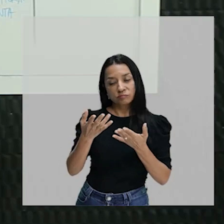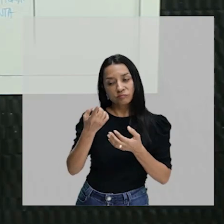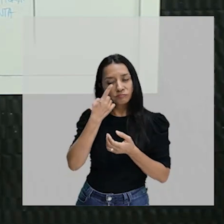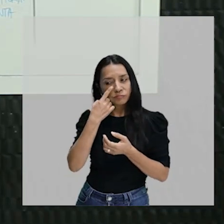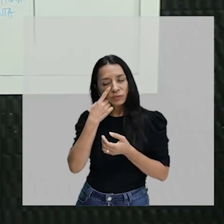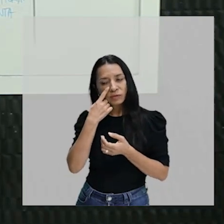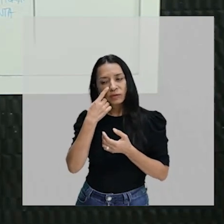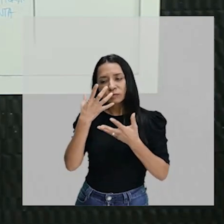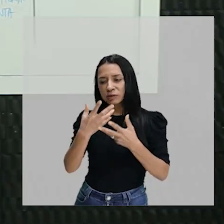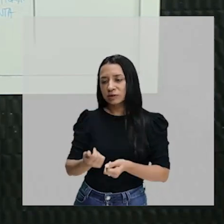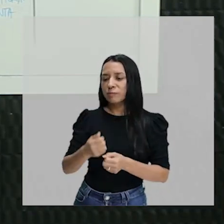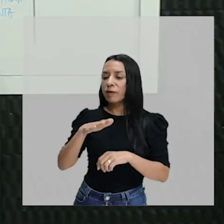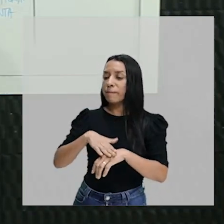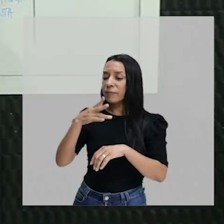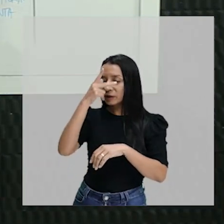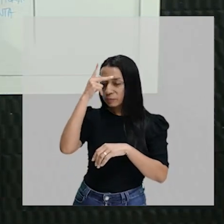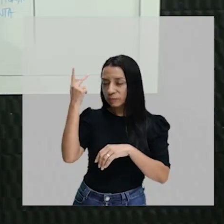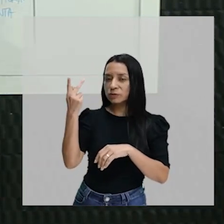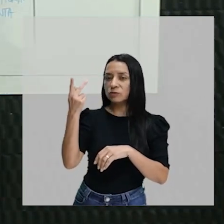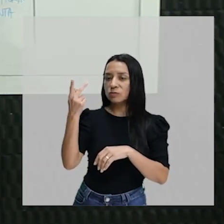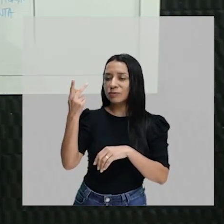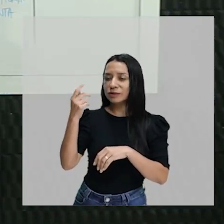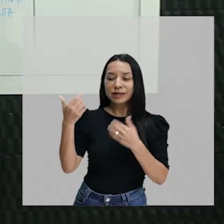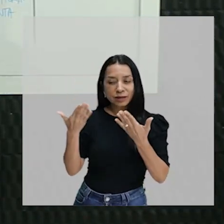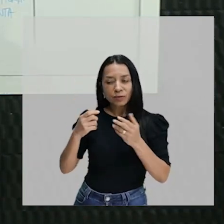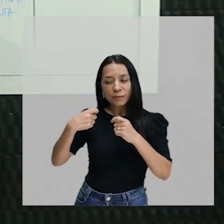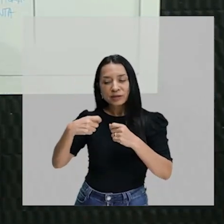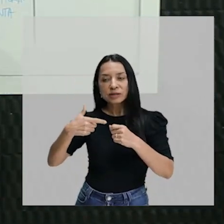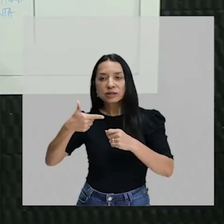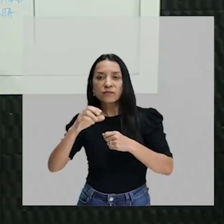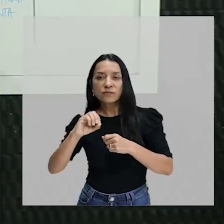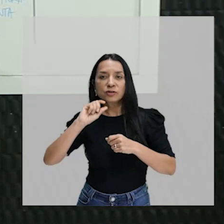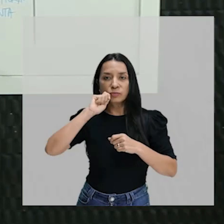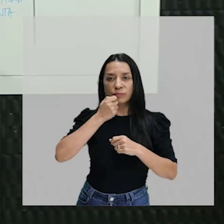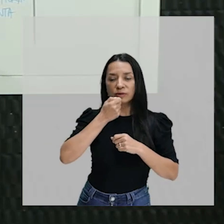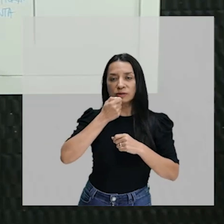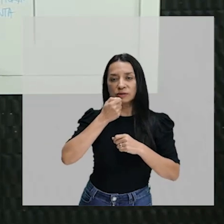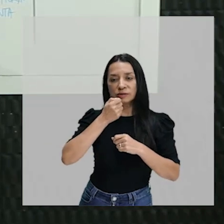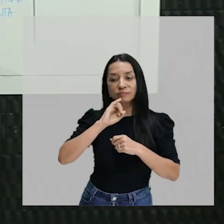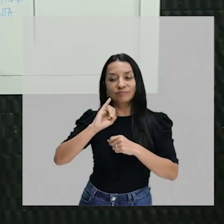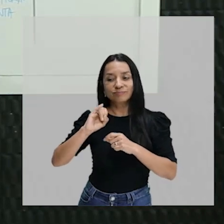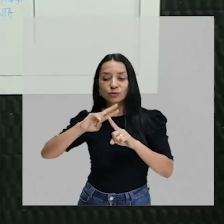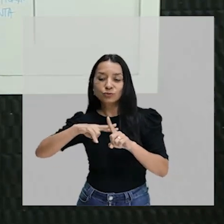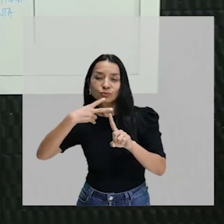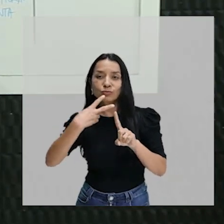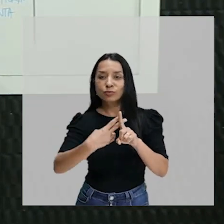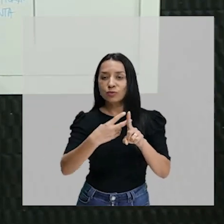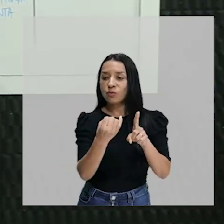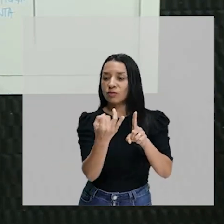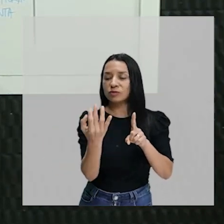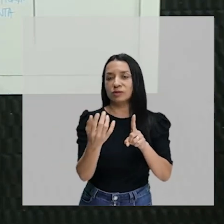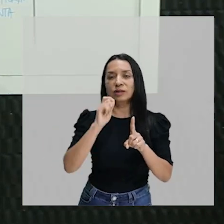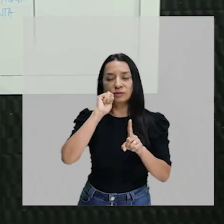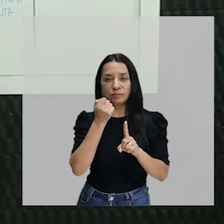20 duplica essa quantidade de vai trazer olha galera se você duplicou a quantidade de pães